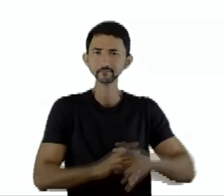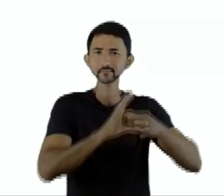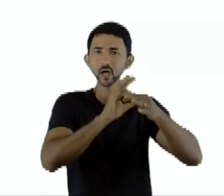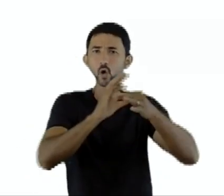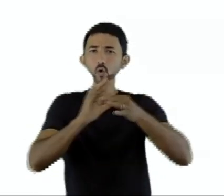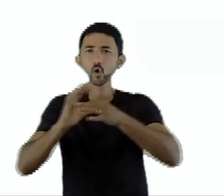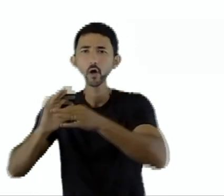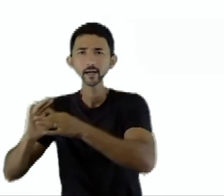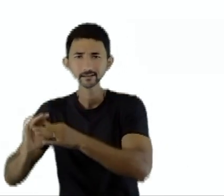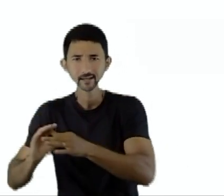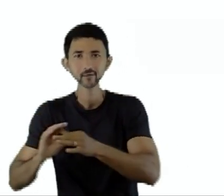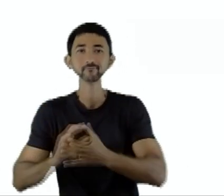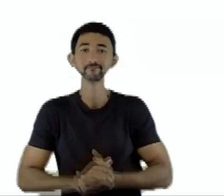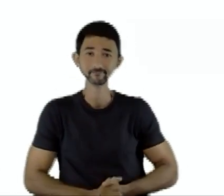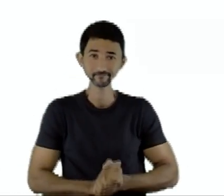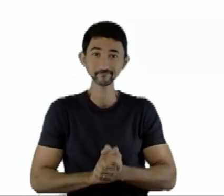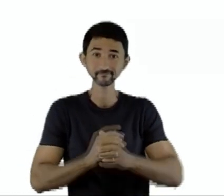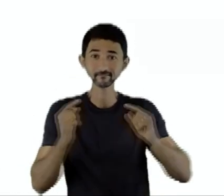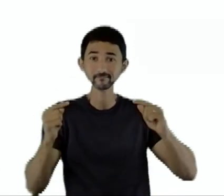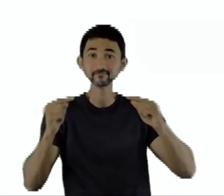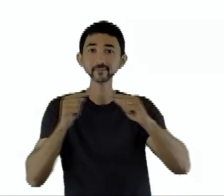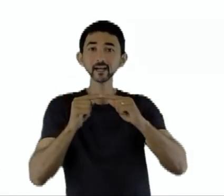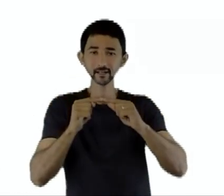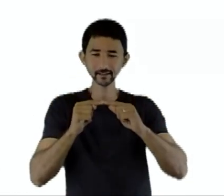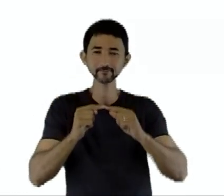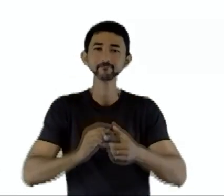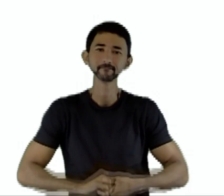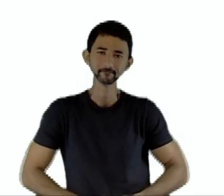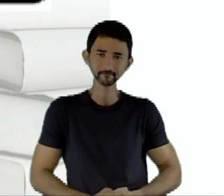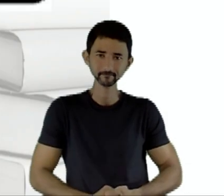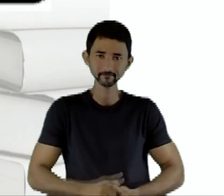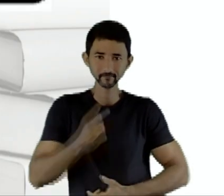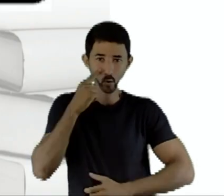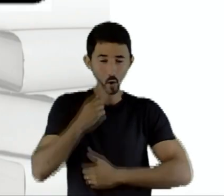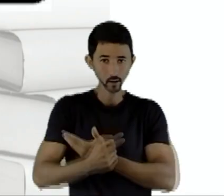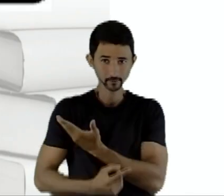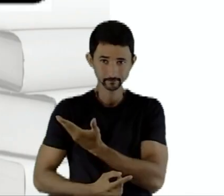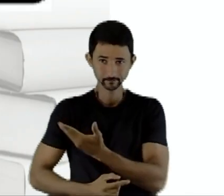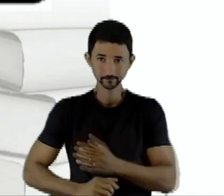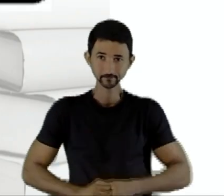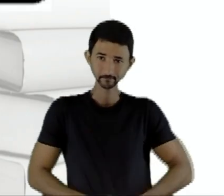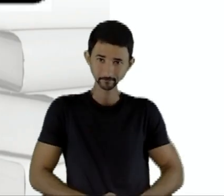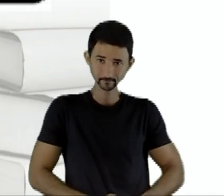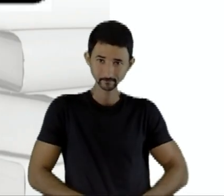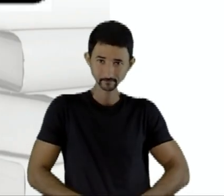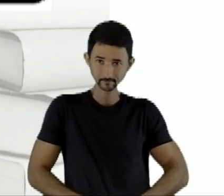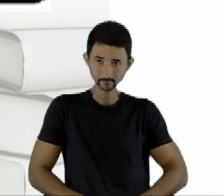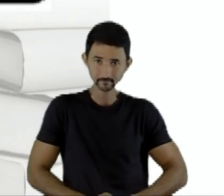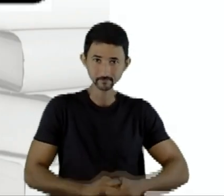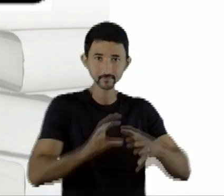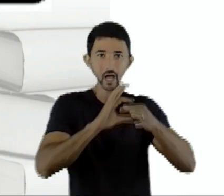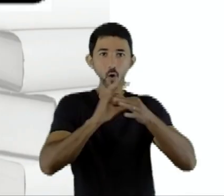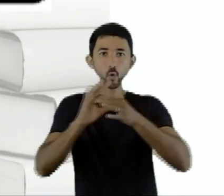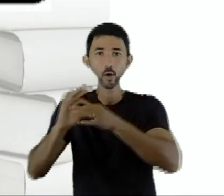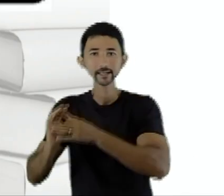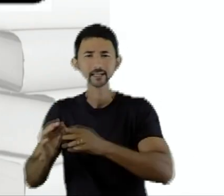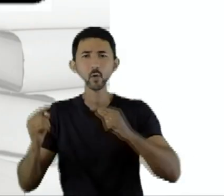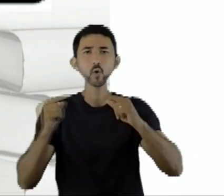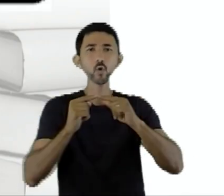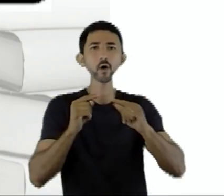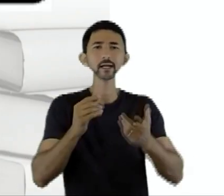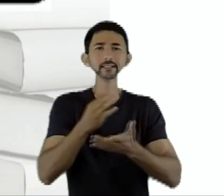de coesão e coerência. Continua acompanhando aí, você vai ver que a coesão e a